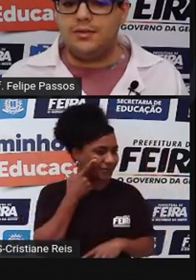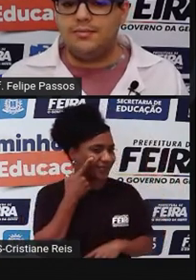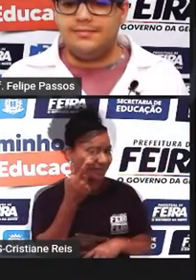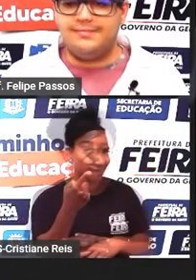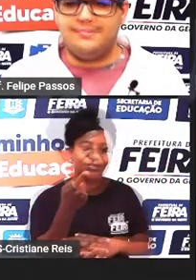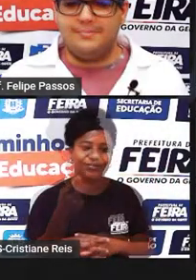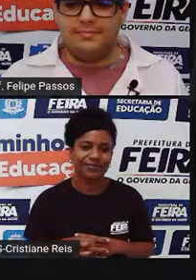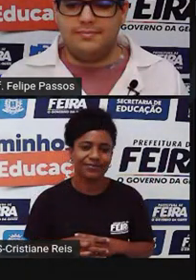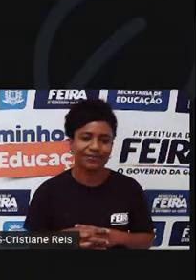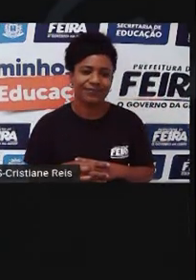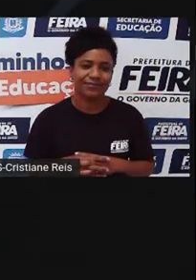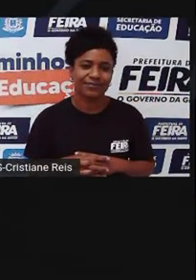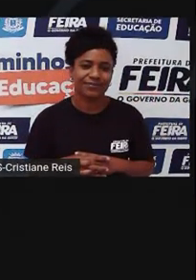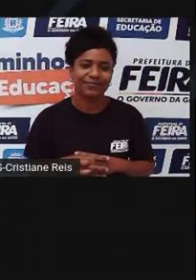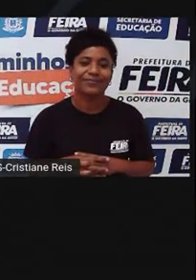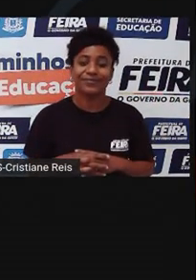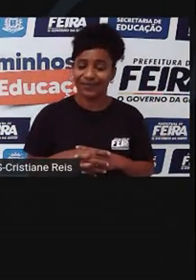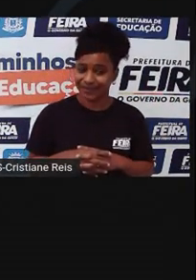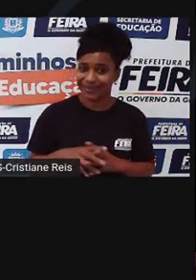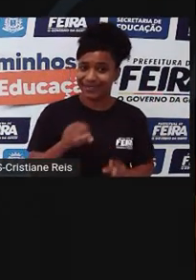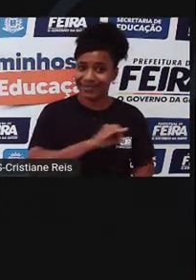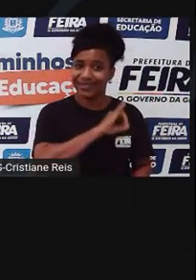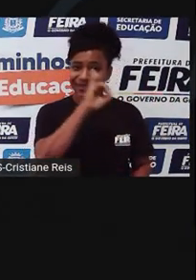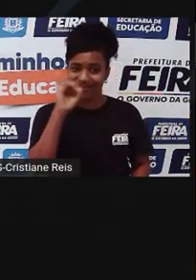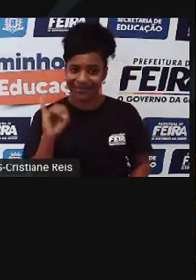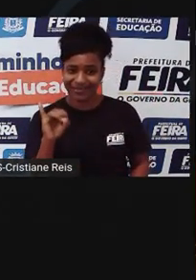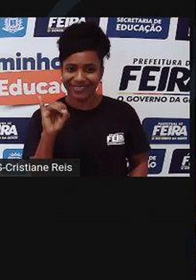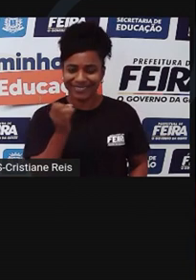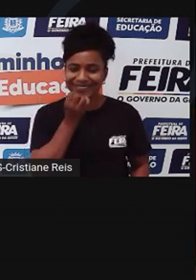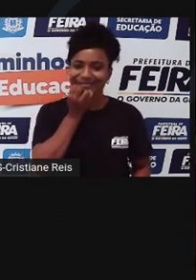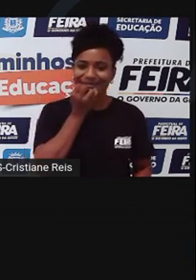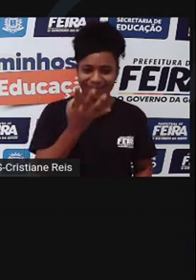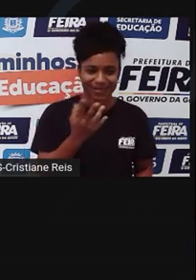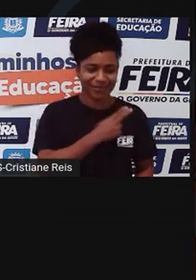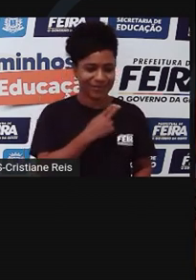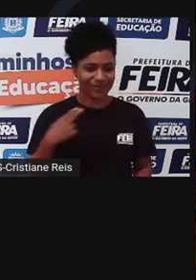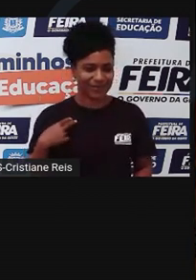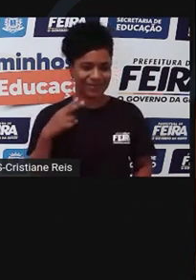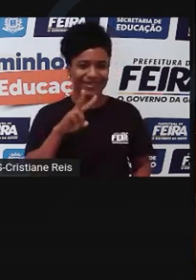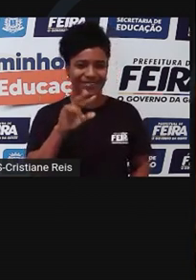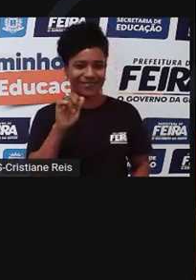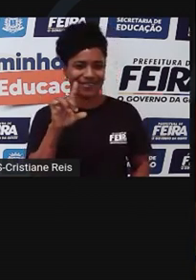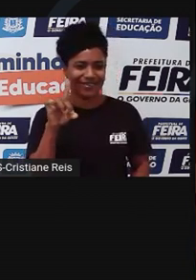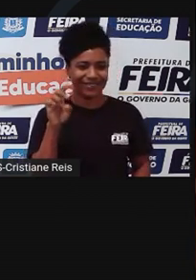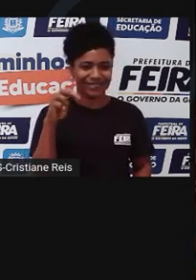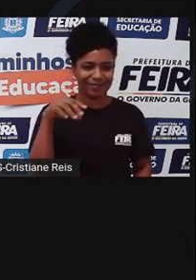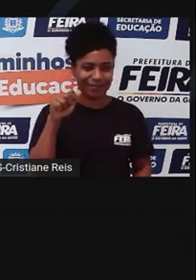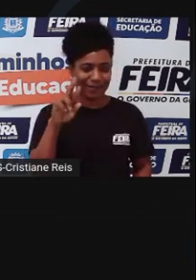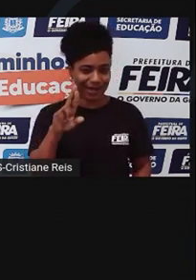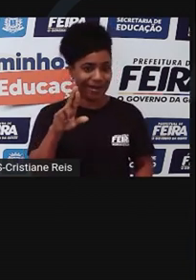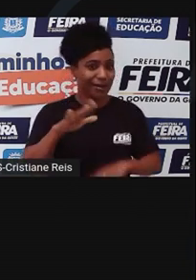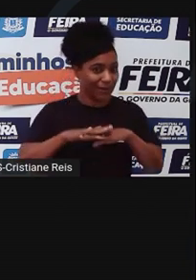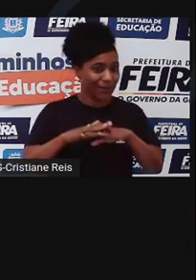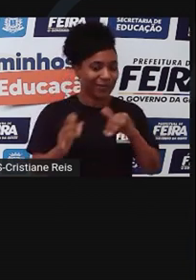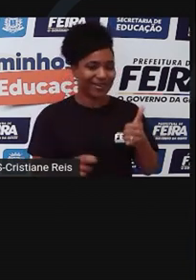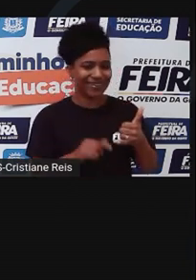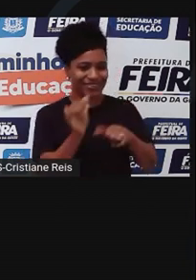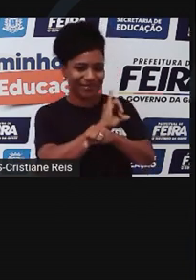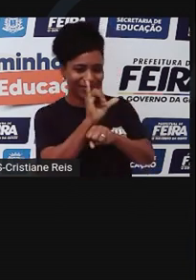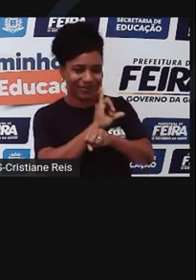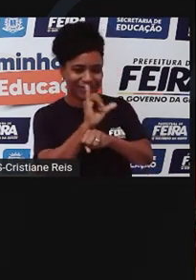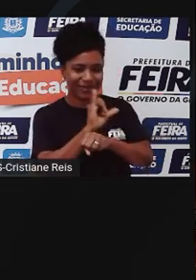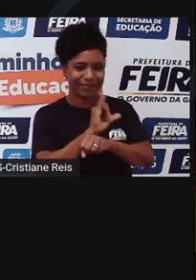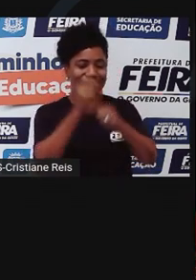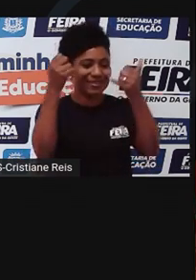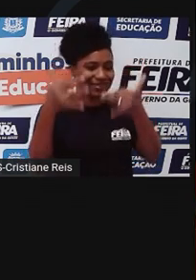certo o Olá tudo bem Eu sou Waldemar Neto e esse aqui é o canal eu te ensino o canal dedicado a trazer